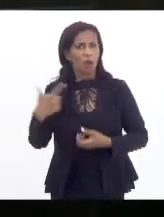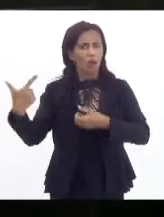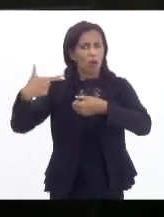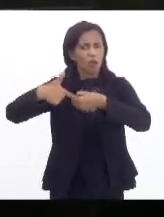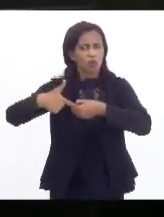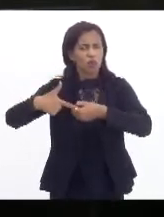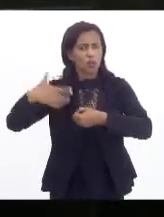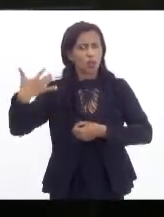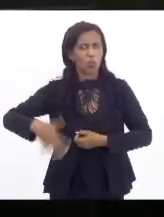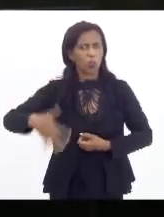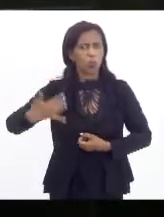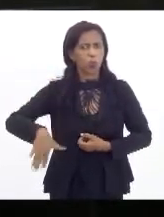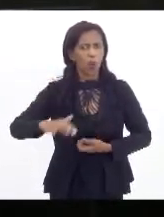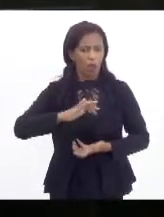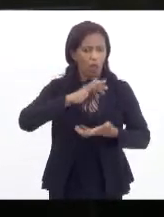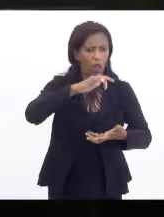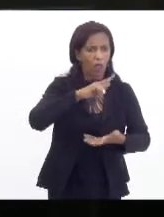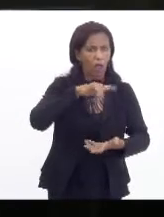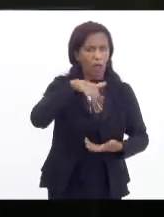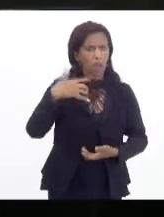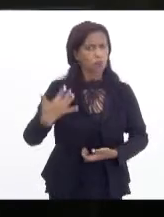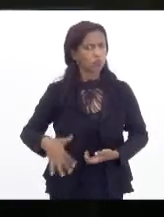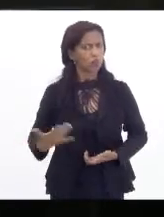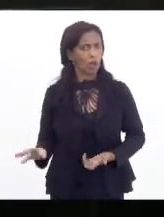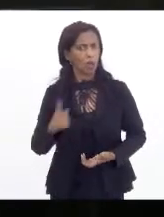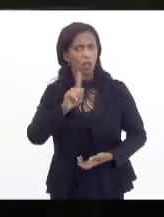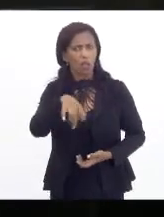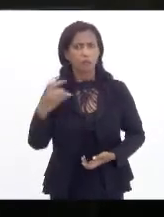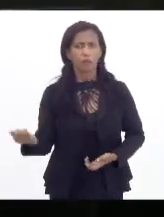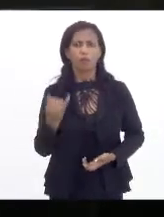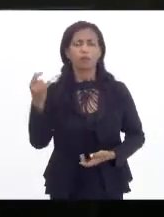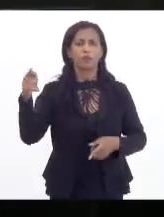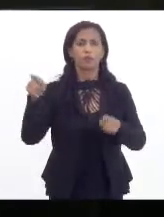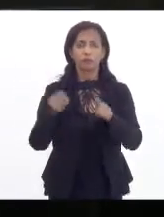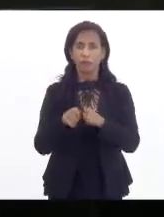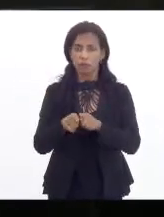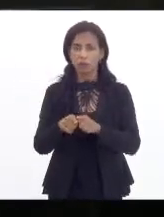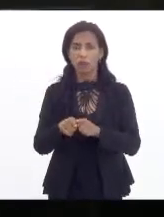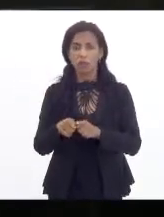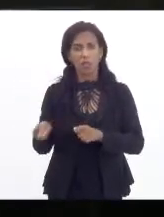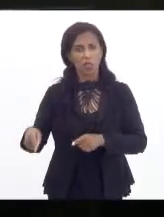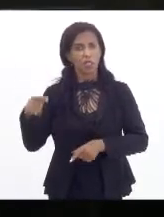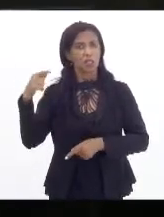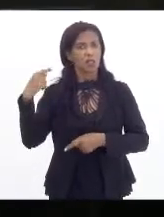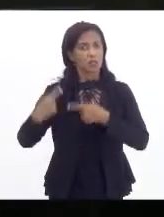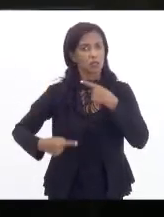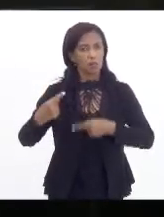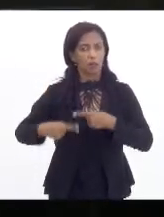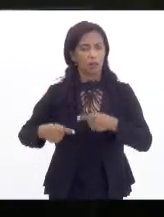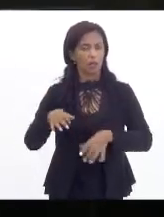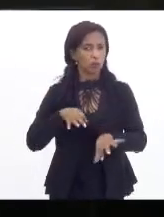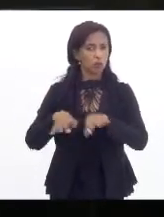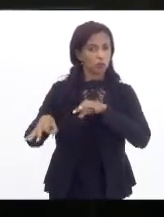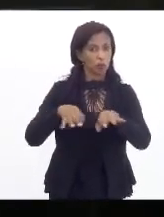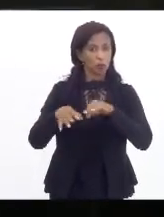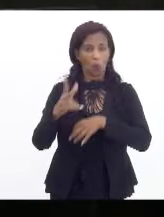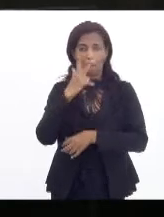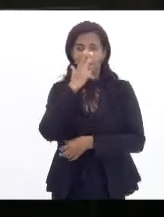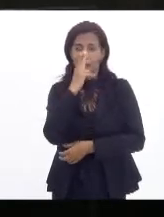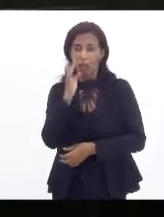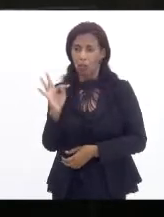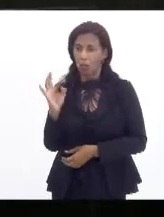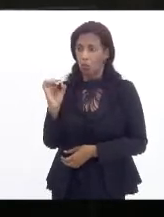nesse valor, o preço do botijão nesse valor. Então, é muito importante também inserir esse debate de um projeto aparentemente